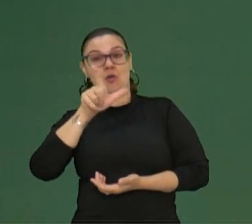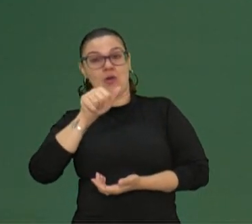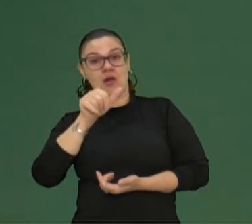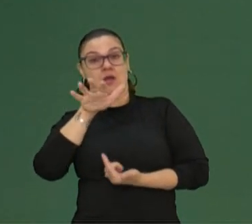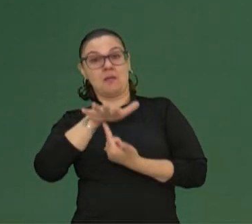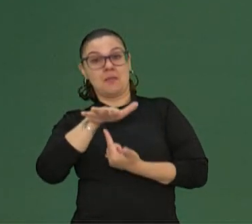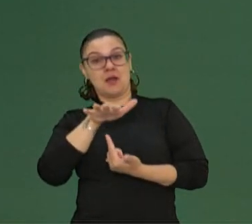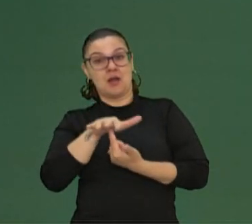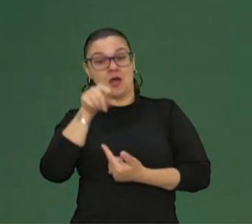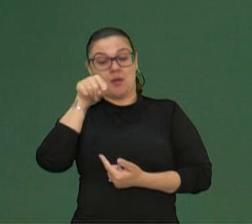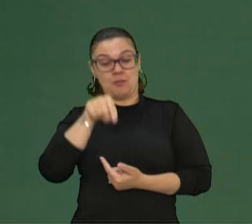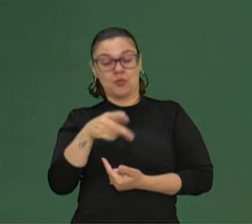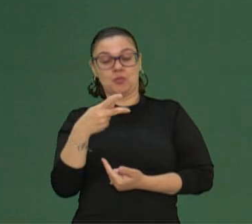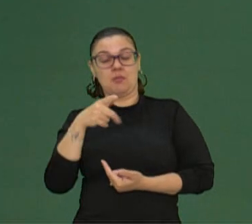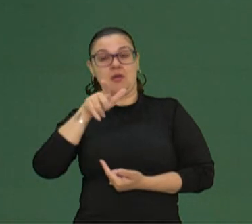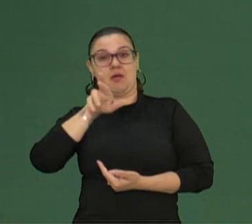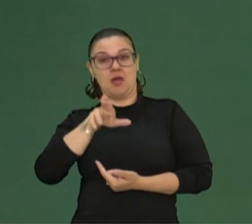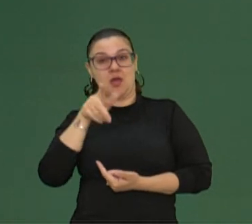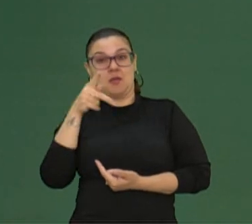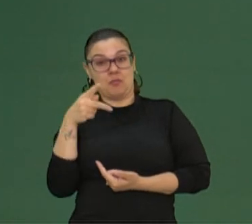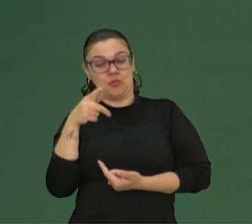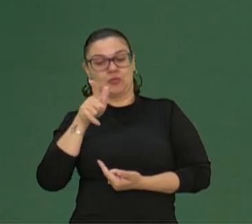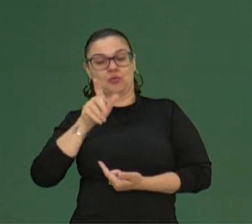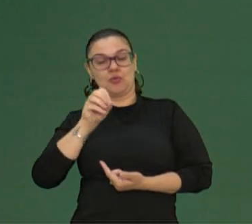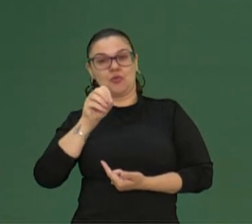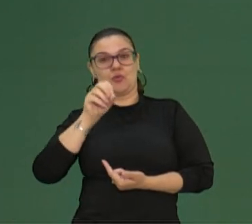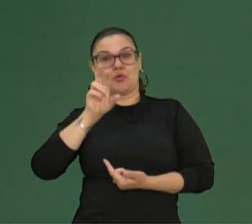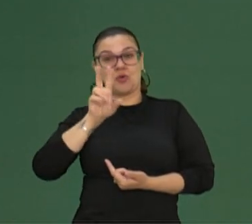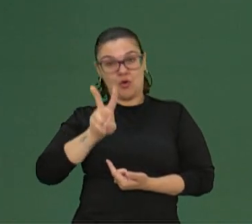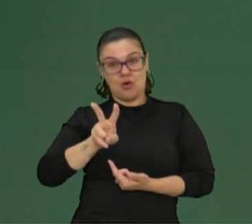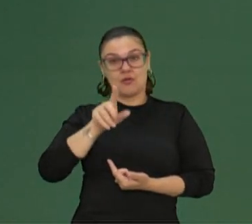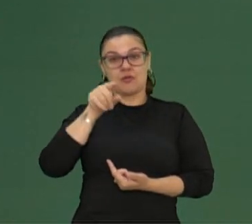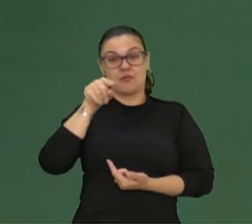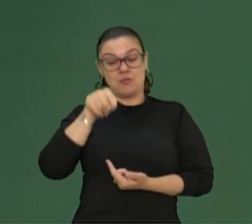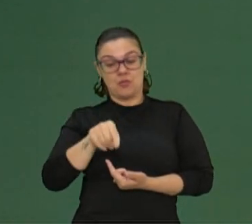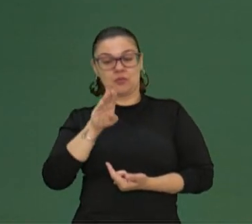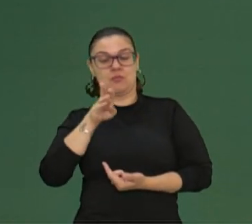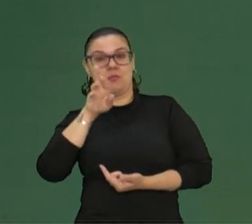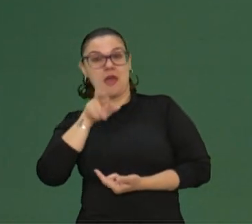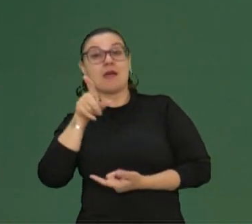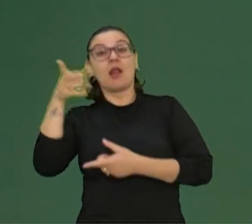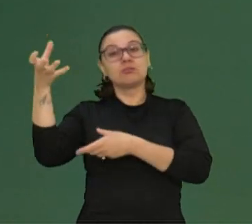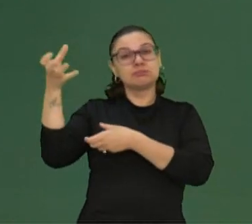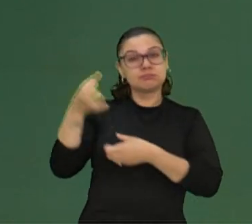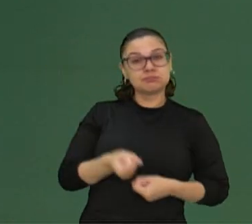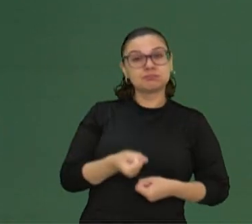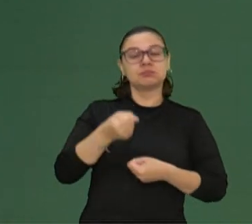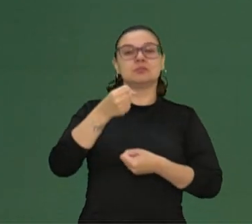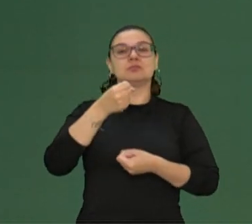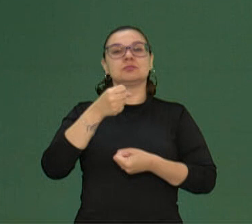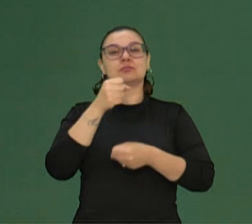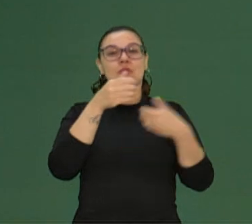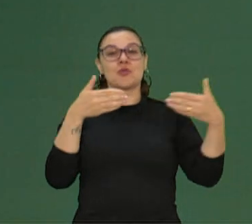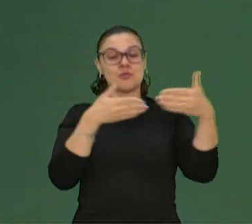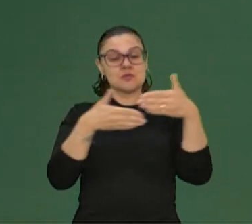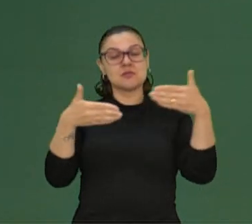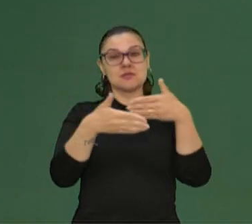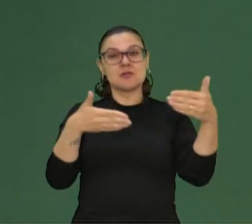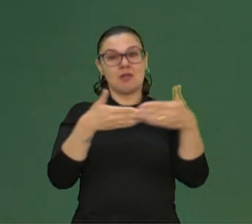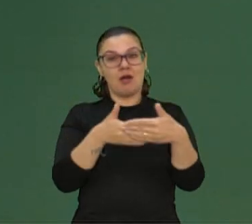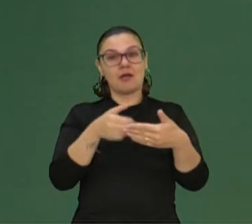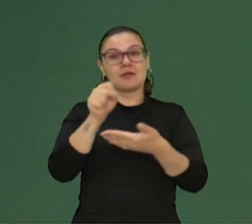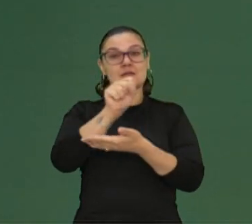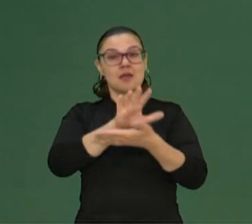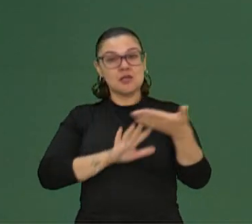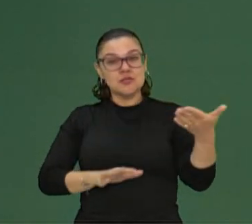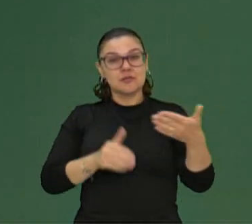aulaparaná.pr.org.br assistindo de novo? Lá, inclusive, você pode fazer o download dos slides, as listas de exercícios. Então, cuida,